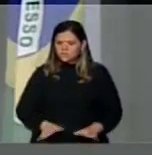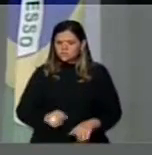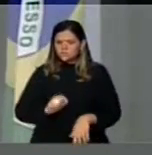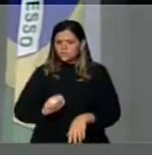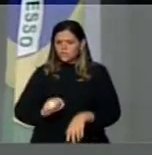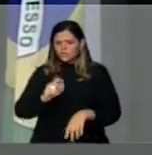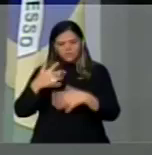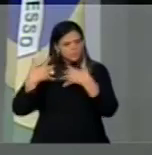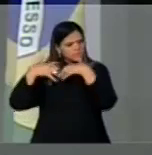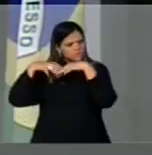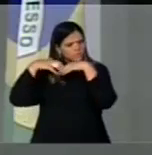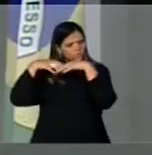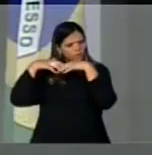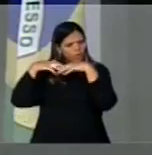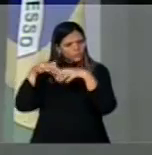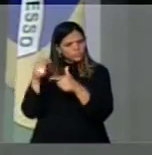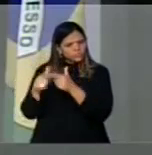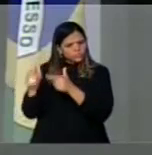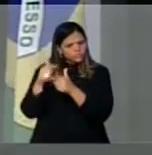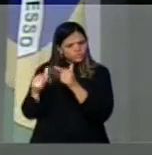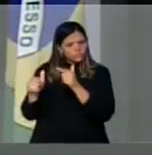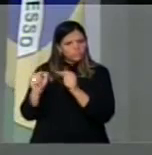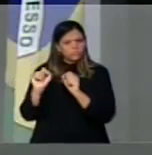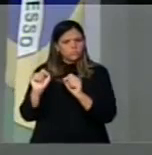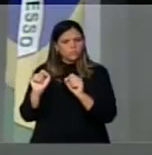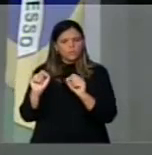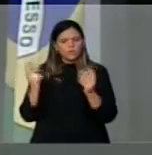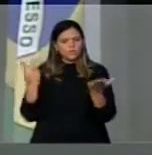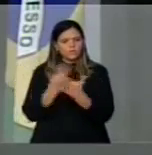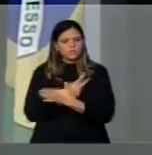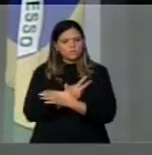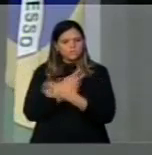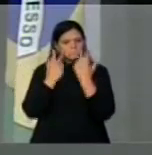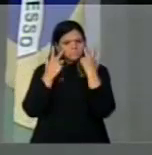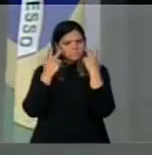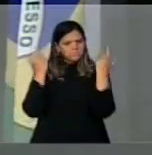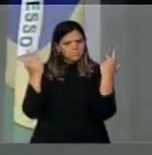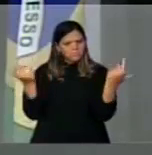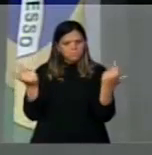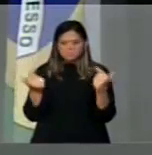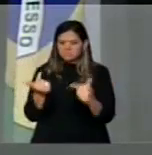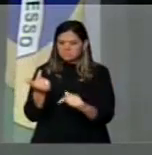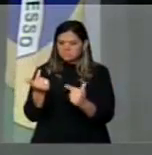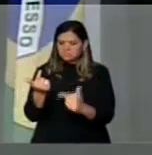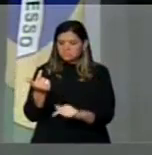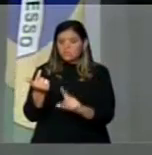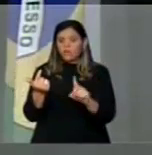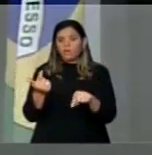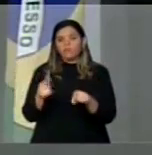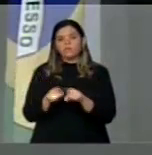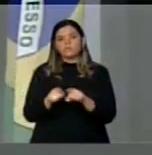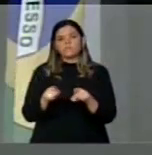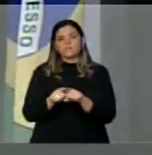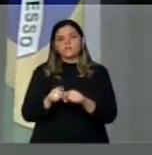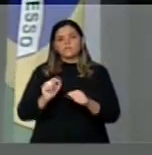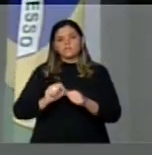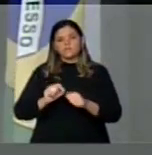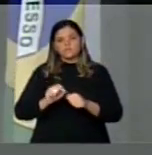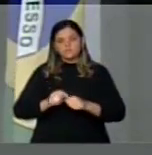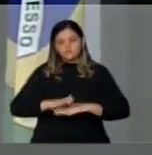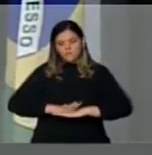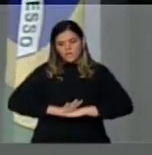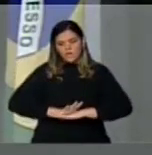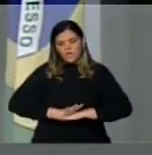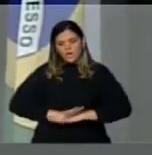casos, aquele número de casos não era normal. Foi a médica que puncionou, que fez a amniocentese